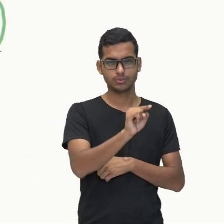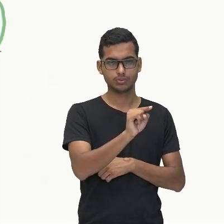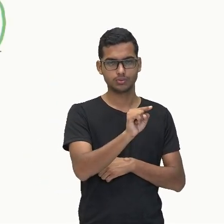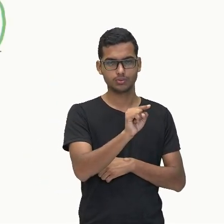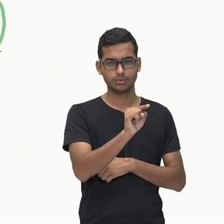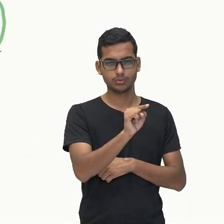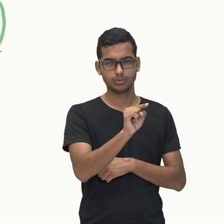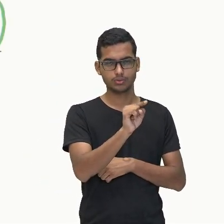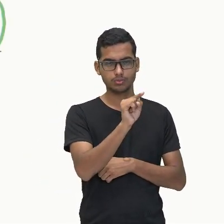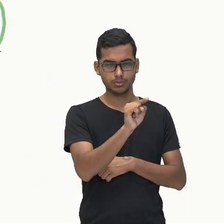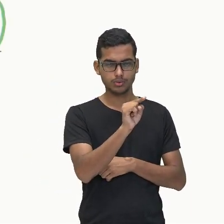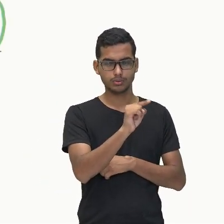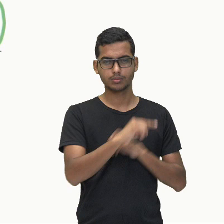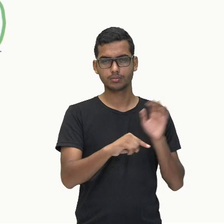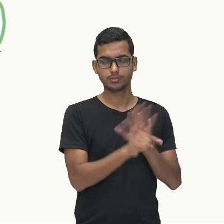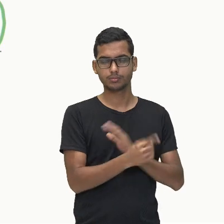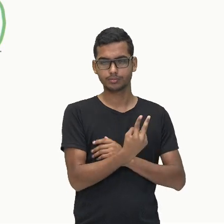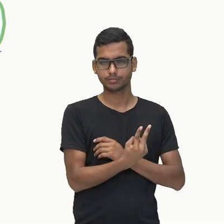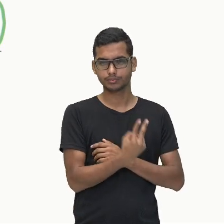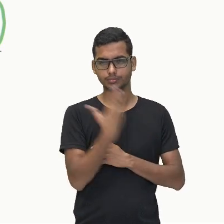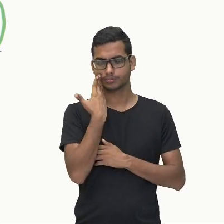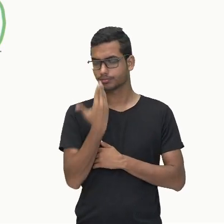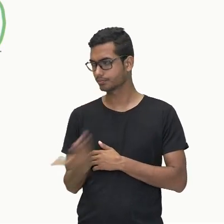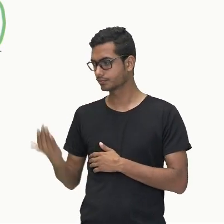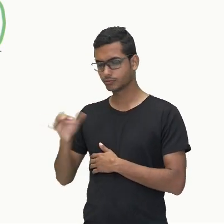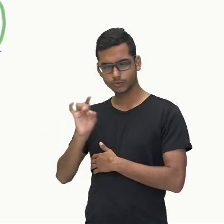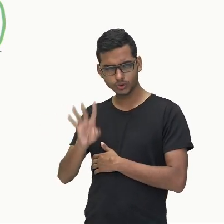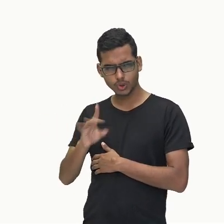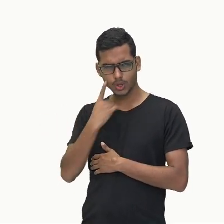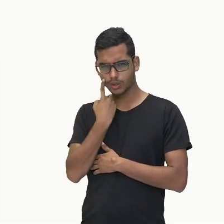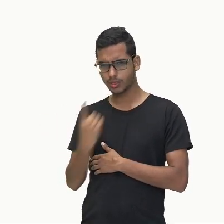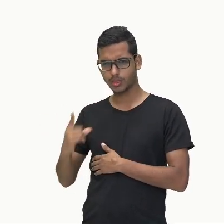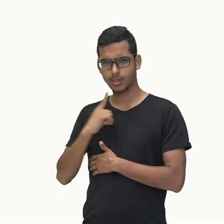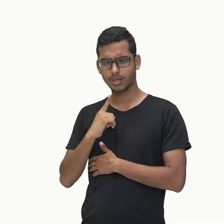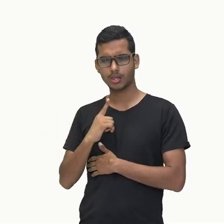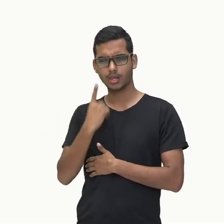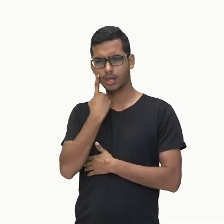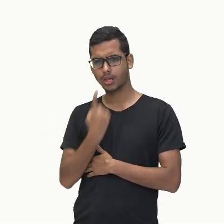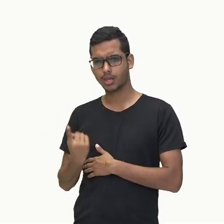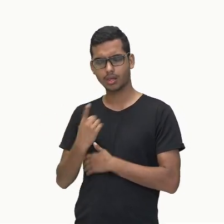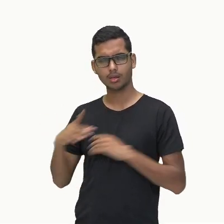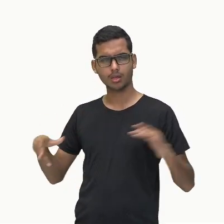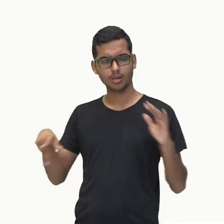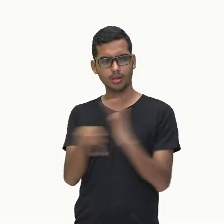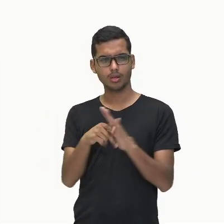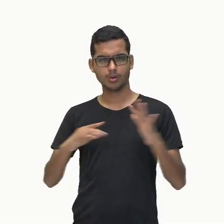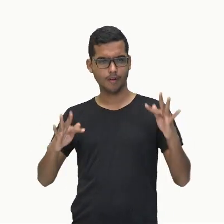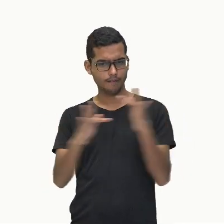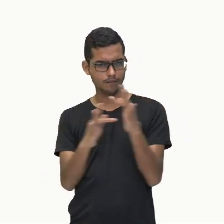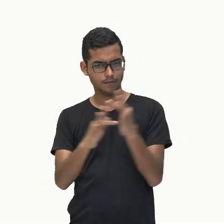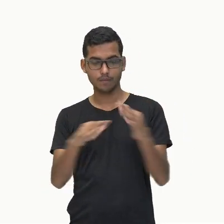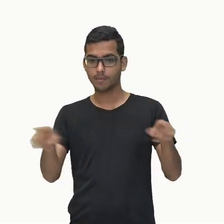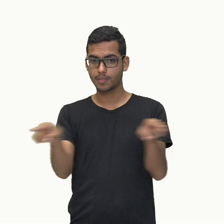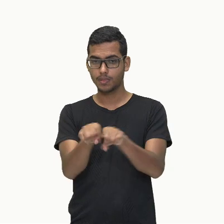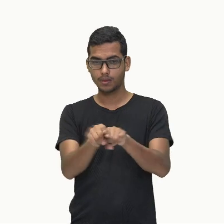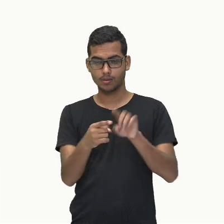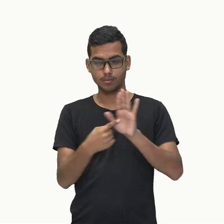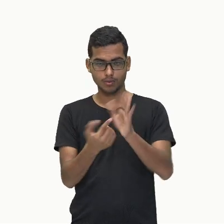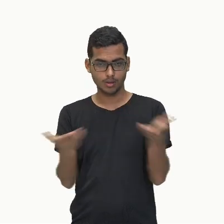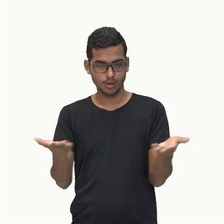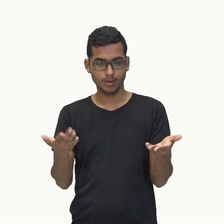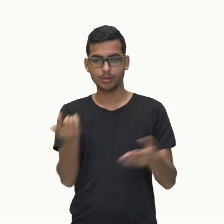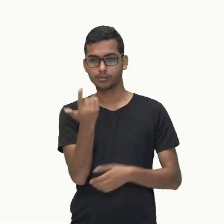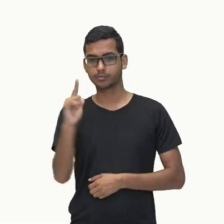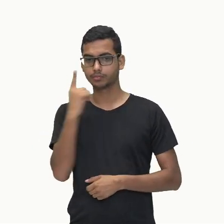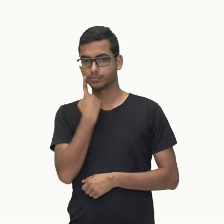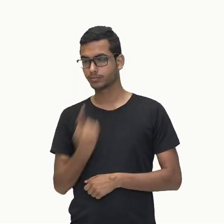parte da função. Mas só esses pontos fazem parte da função? Não. Esse ponto aqui, ó, que eu vou marcar,